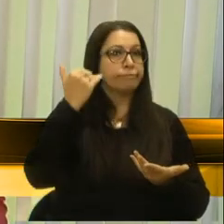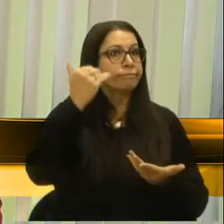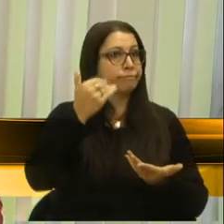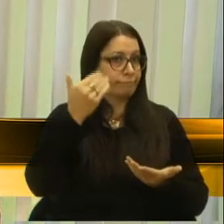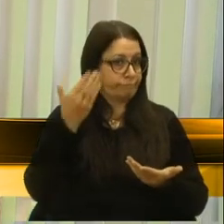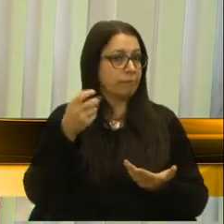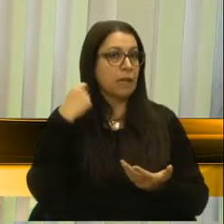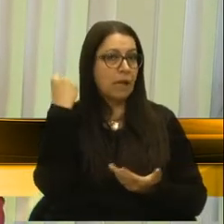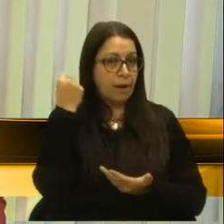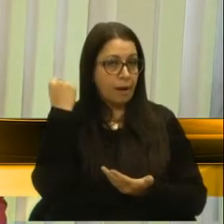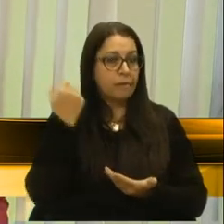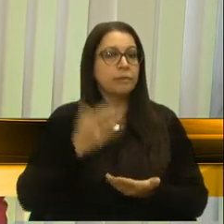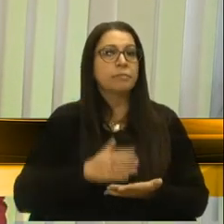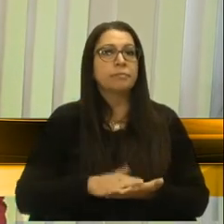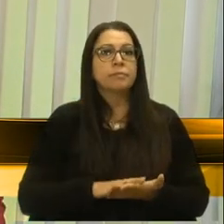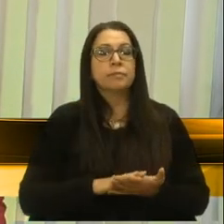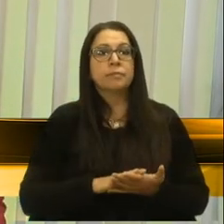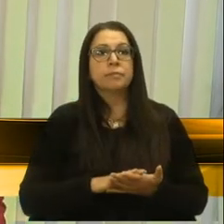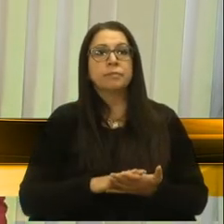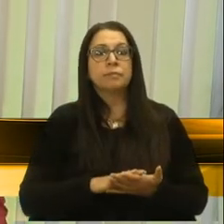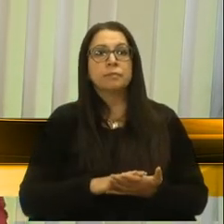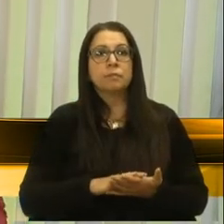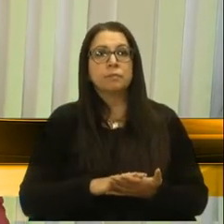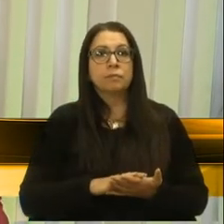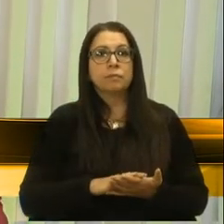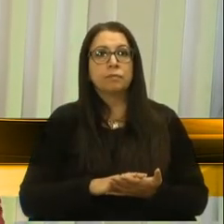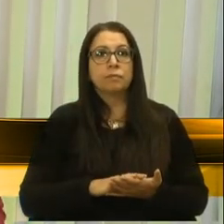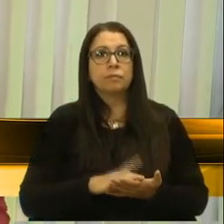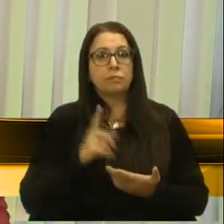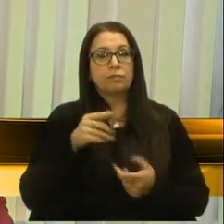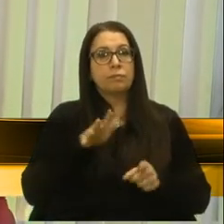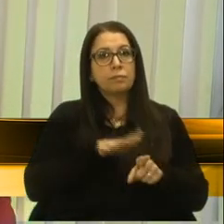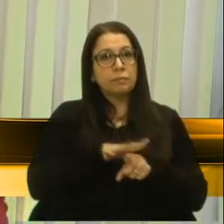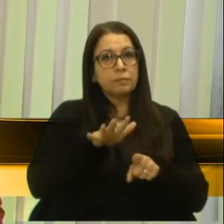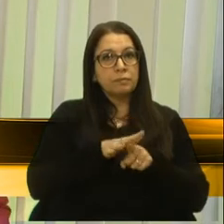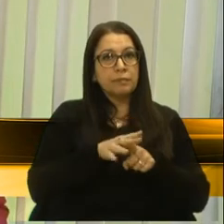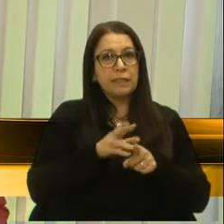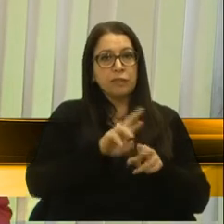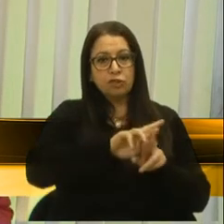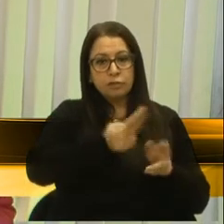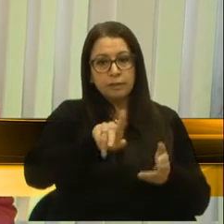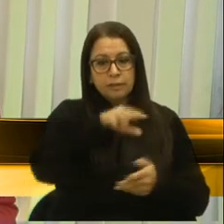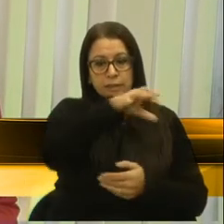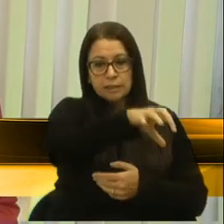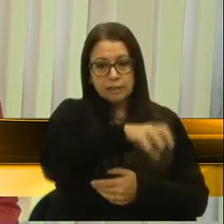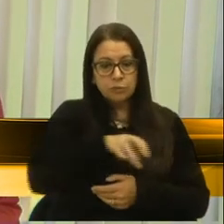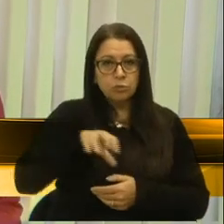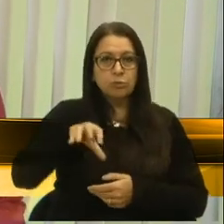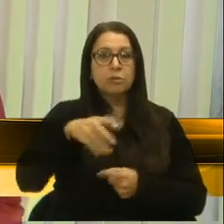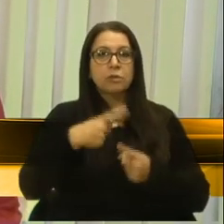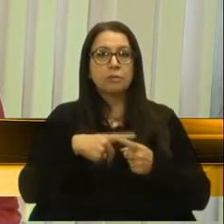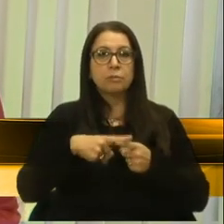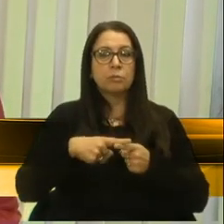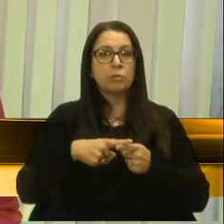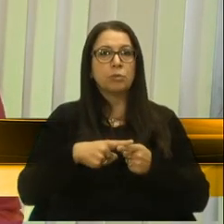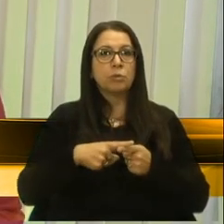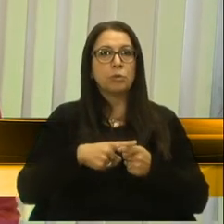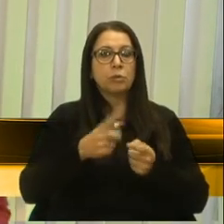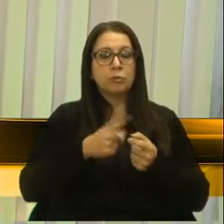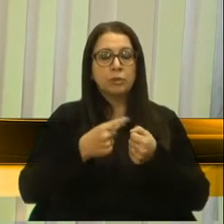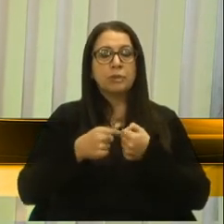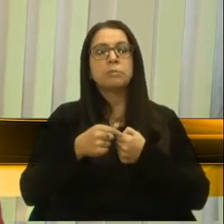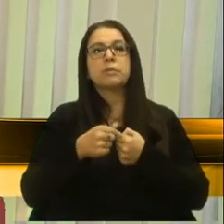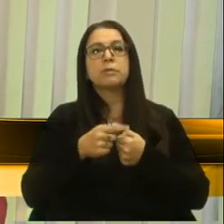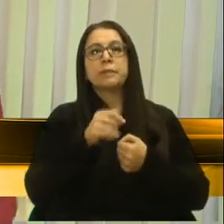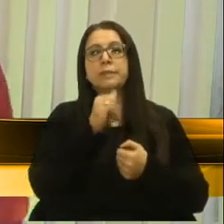está grave demais. Então, isso foi uma demanda de vários setores, porque alguns municípios testavam